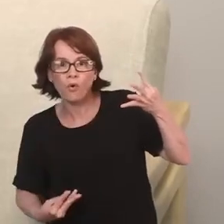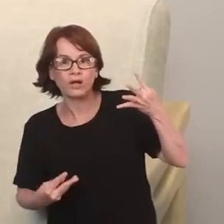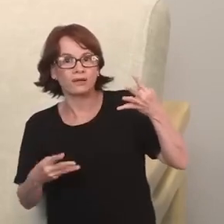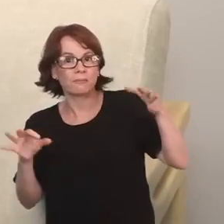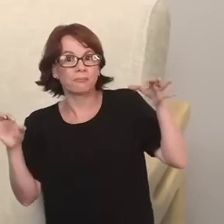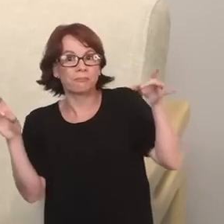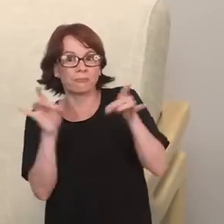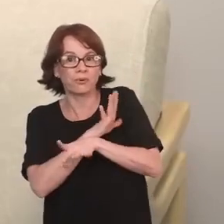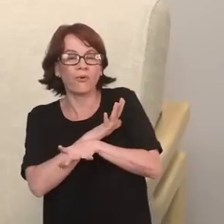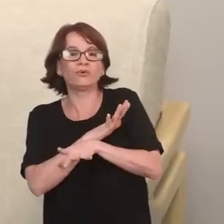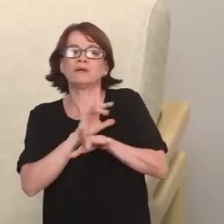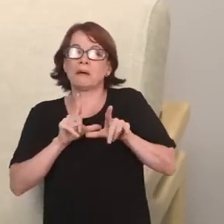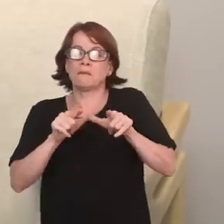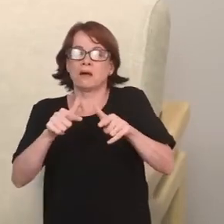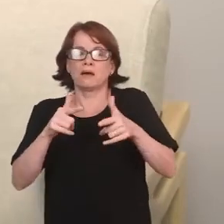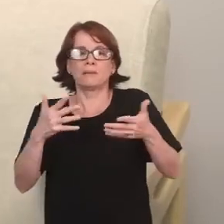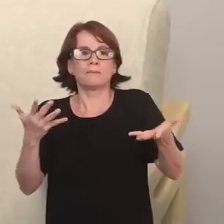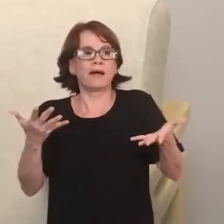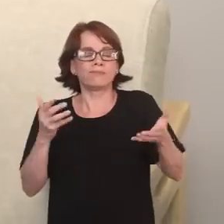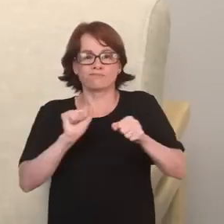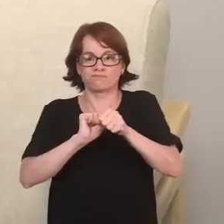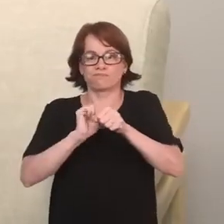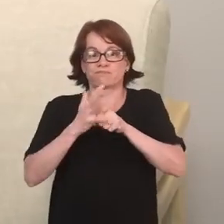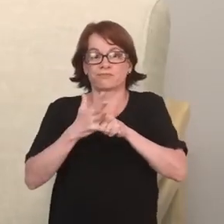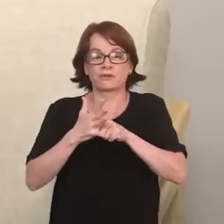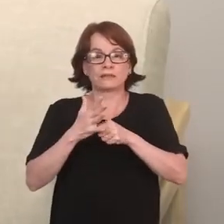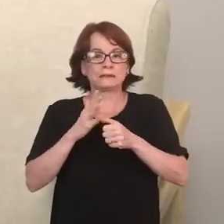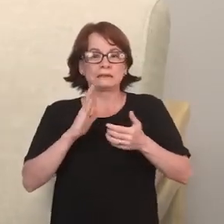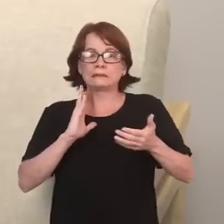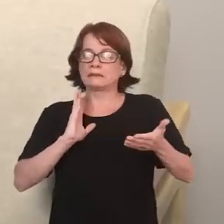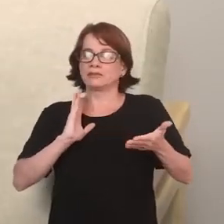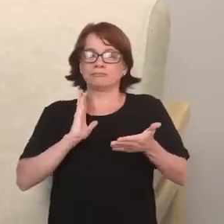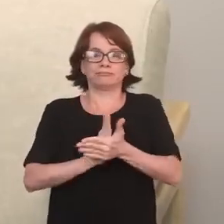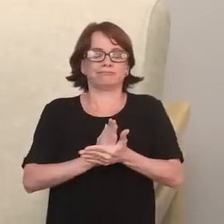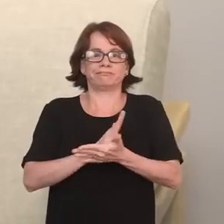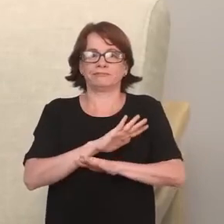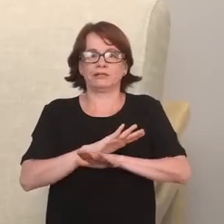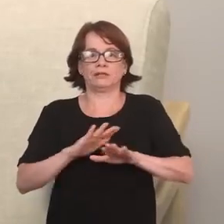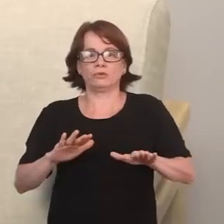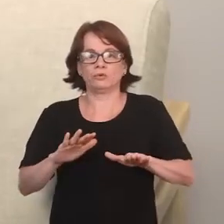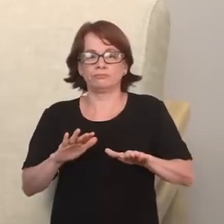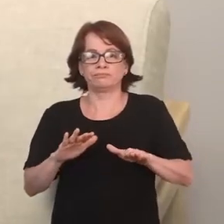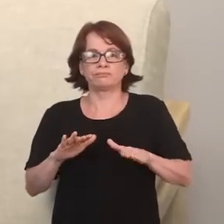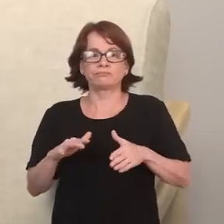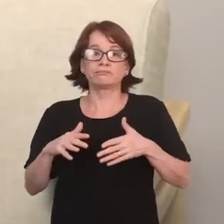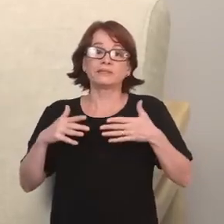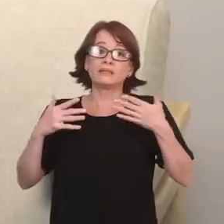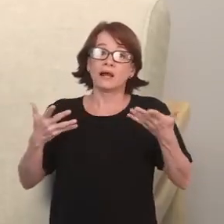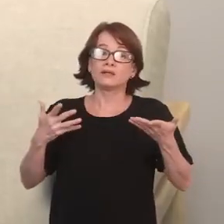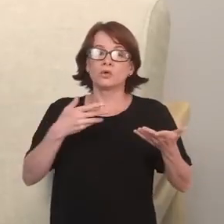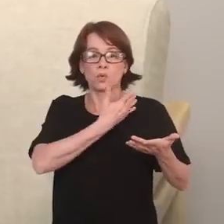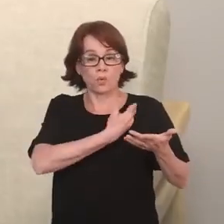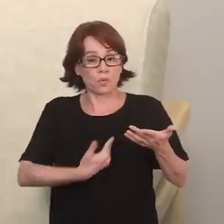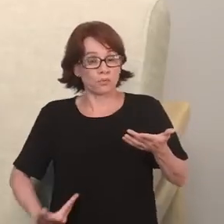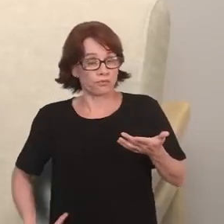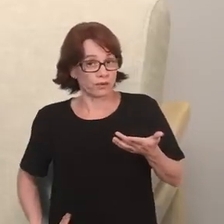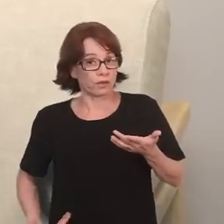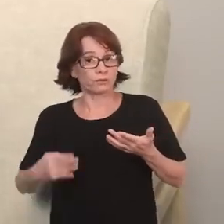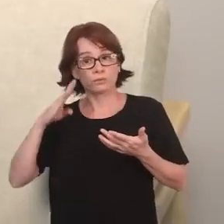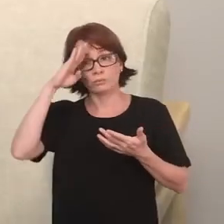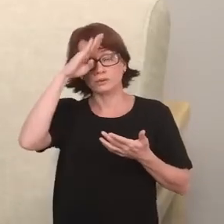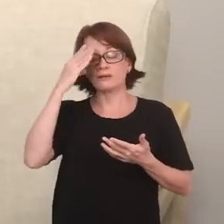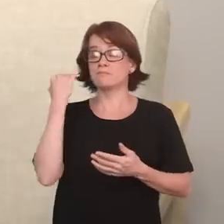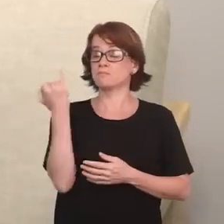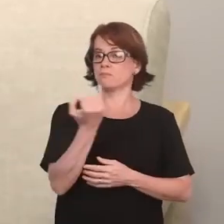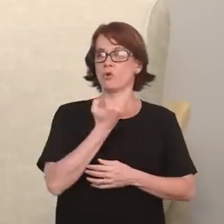trabalhadas. E esse segundo mandato que a gente esperava que o Bolsonaro tivesse seria o cenário ideal para a gente trabalhar várias